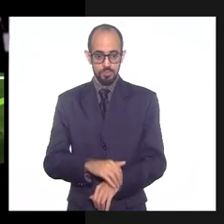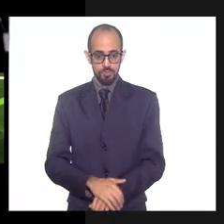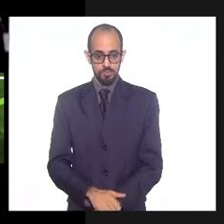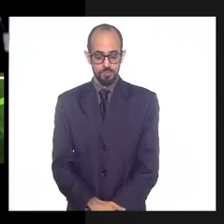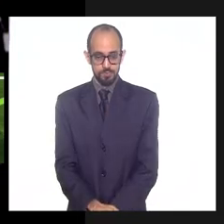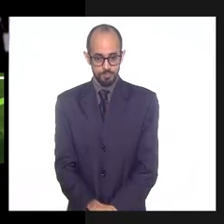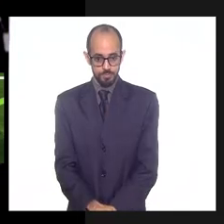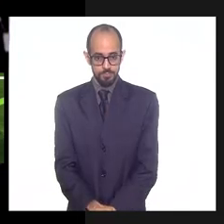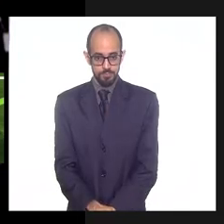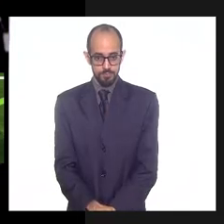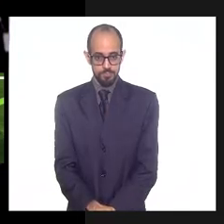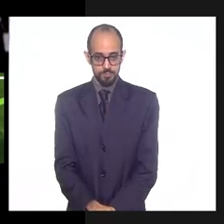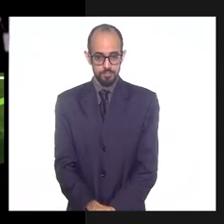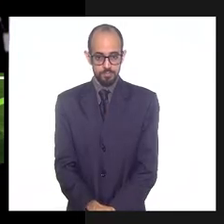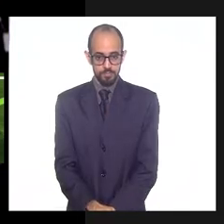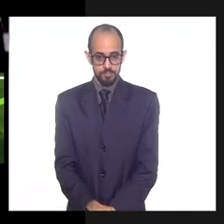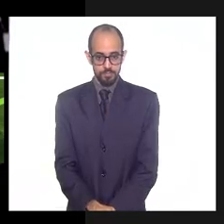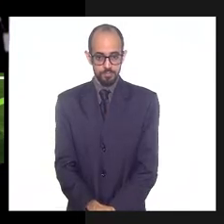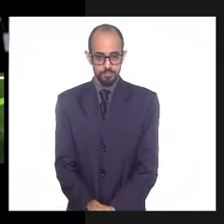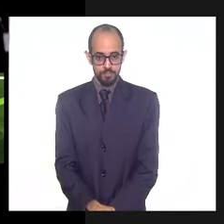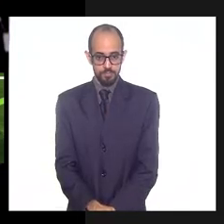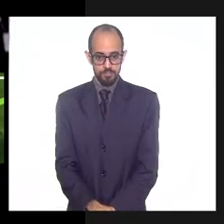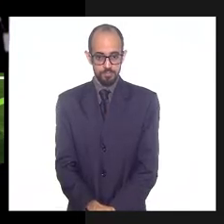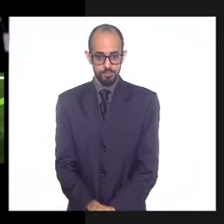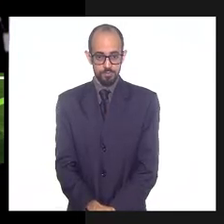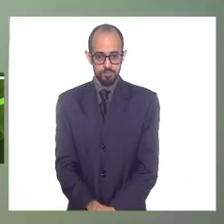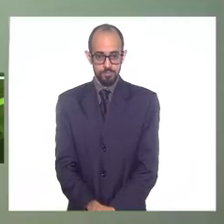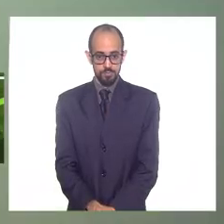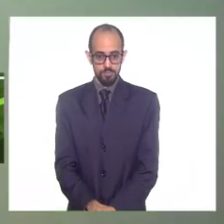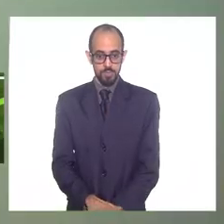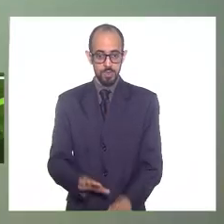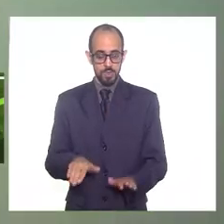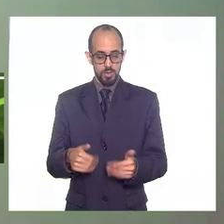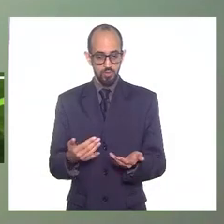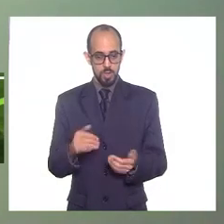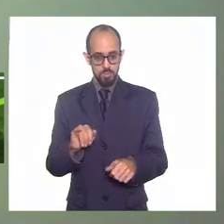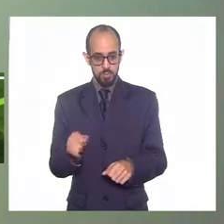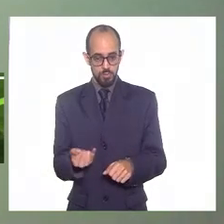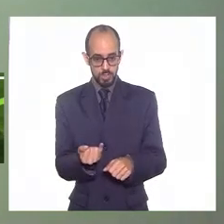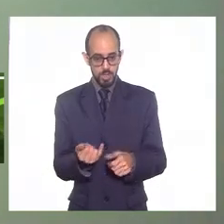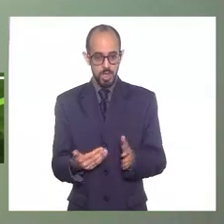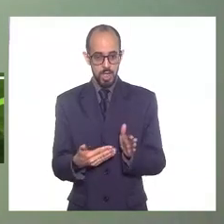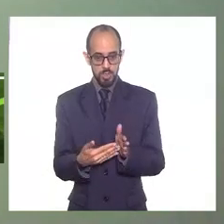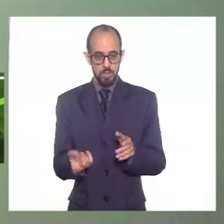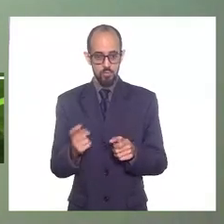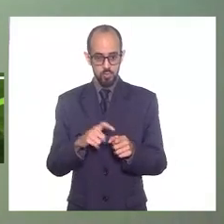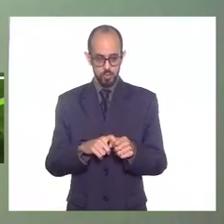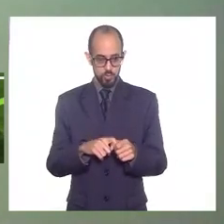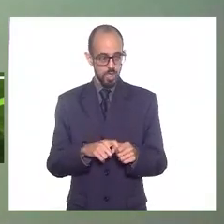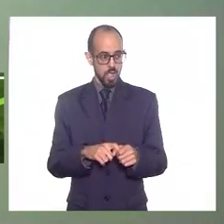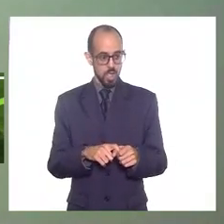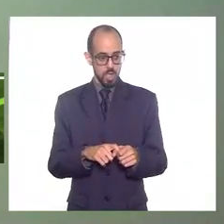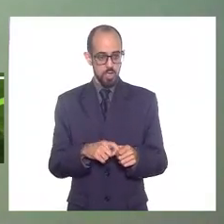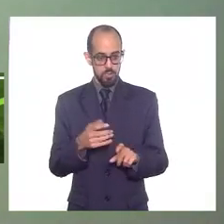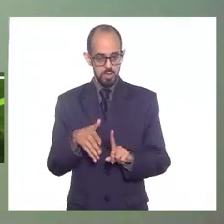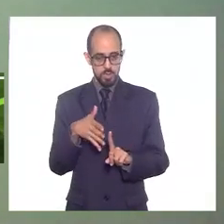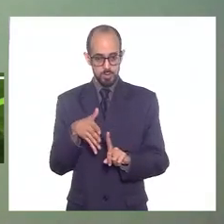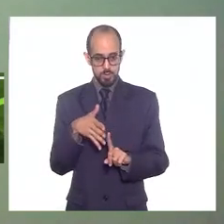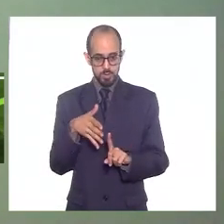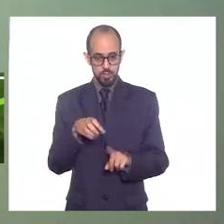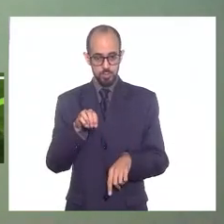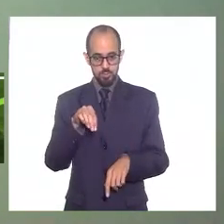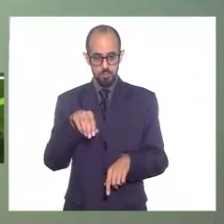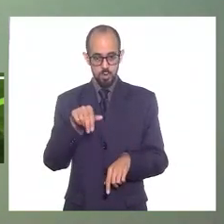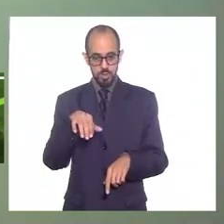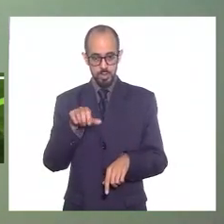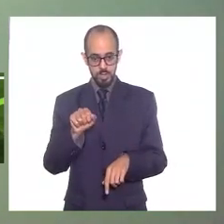e hoje logo Deixa eu aproveitar enquanto e retorna a de por causa da Mônica